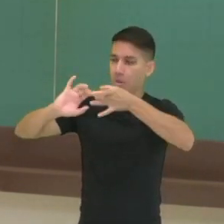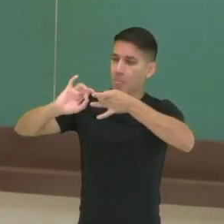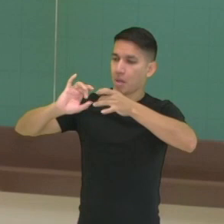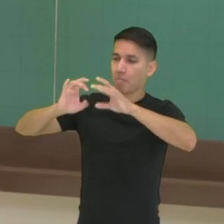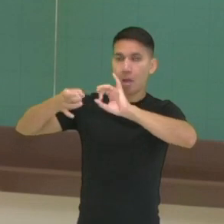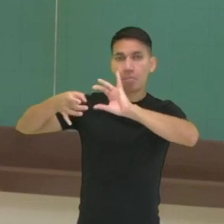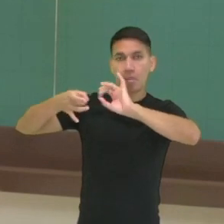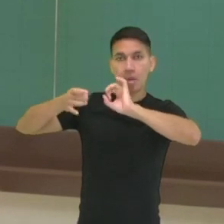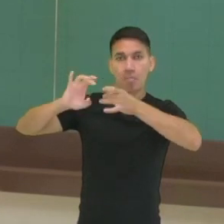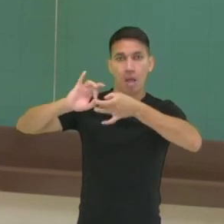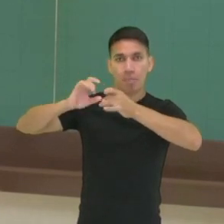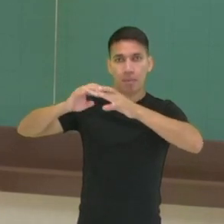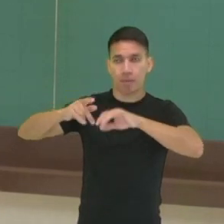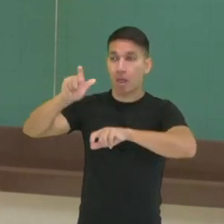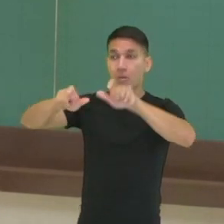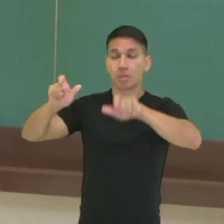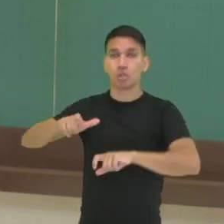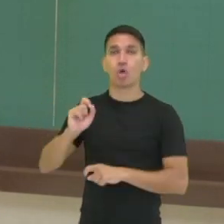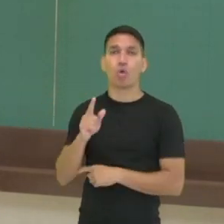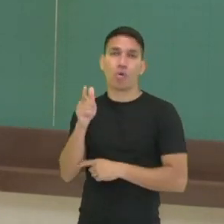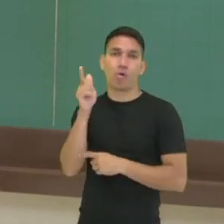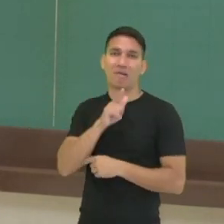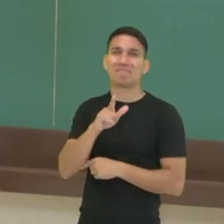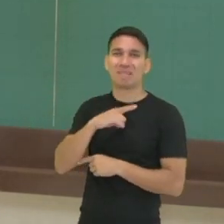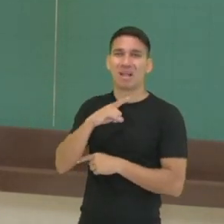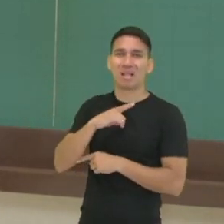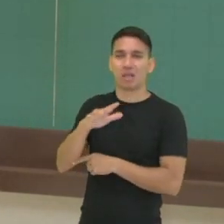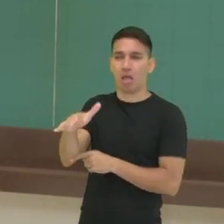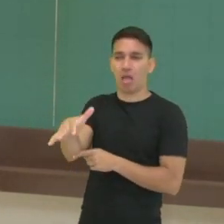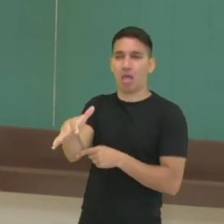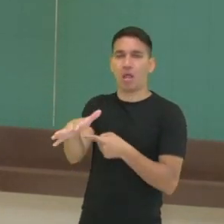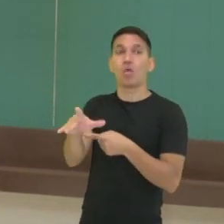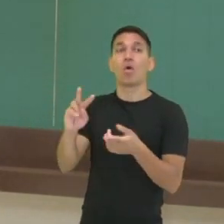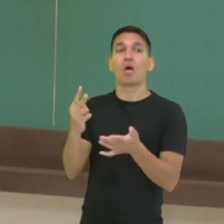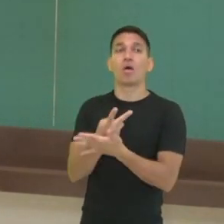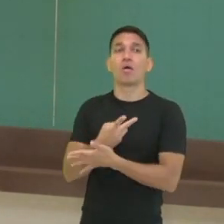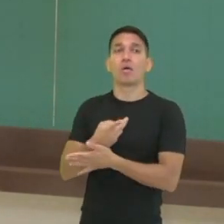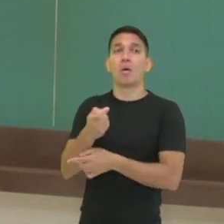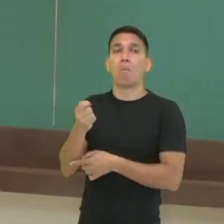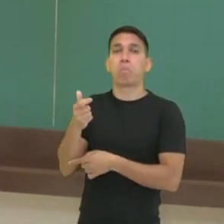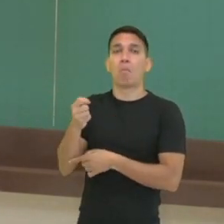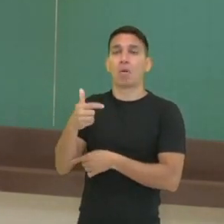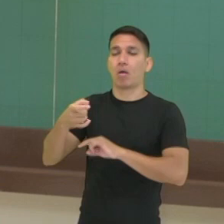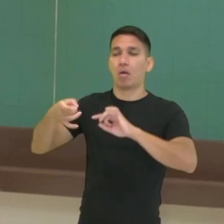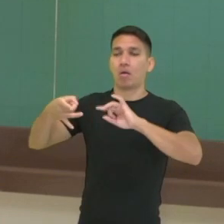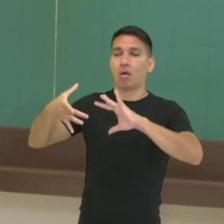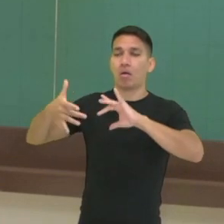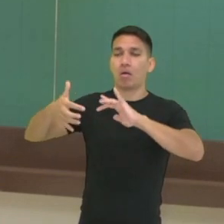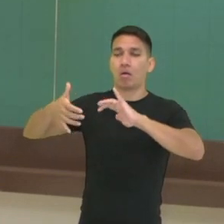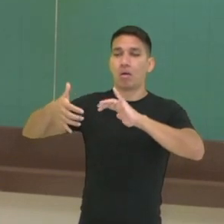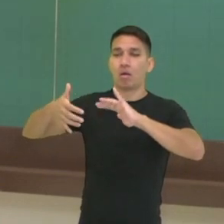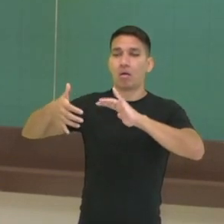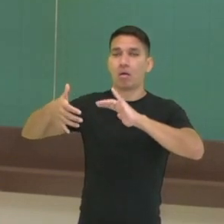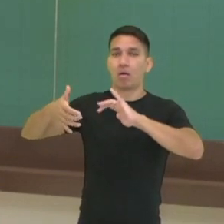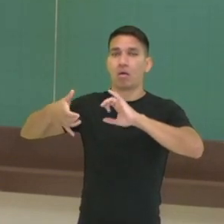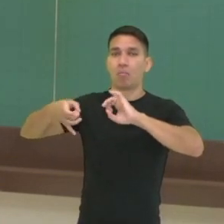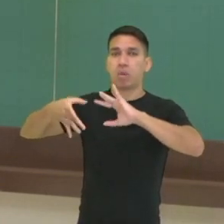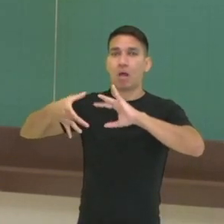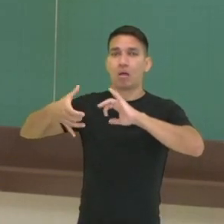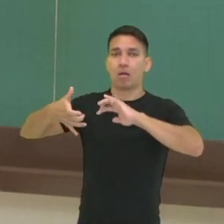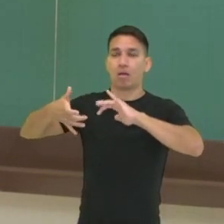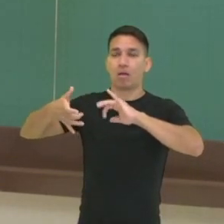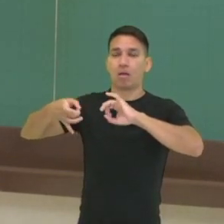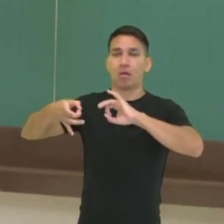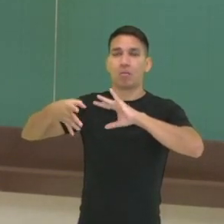Nas pessoas que têm o mal de Parkinson, esse neurônio é afetado essa sinapse, você vai perceber que nós